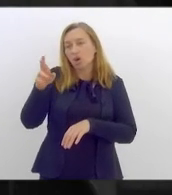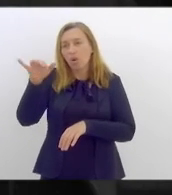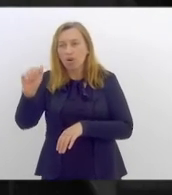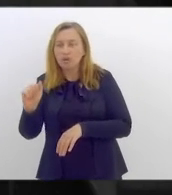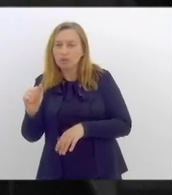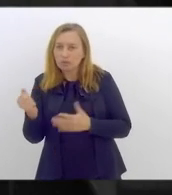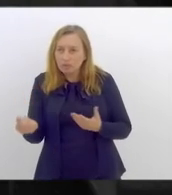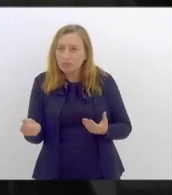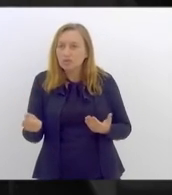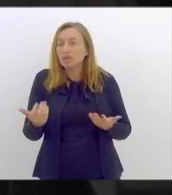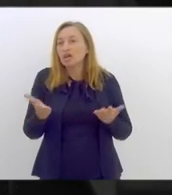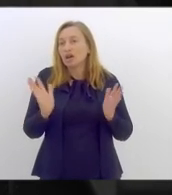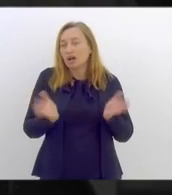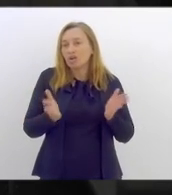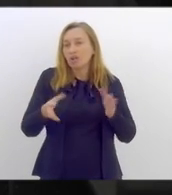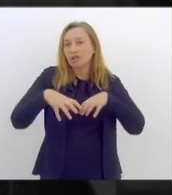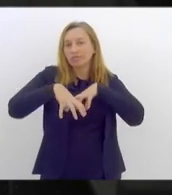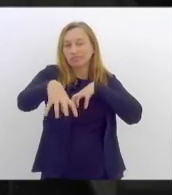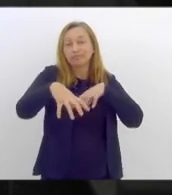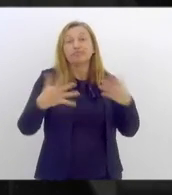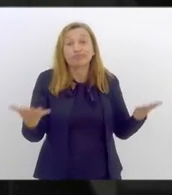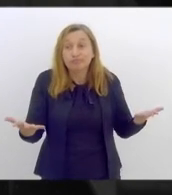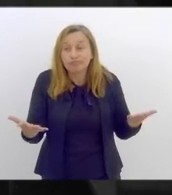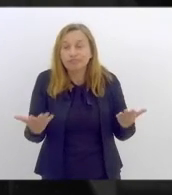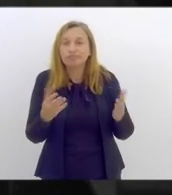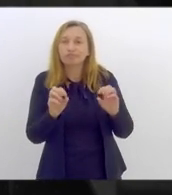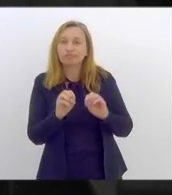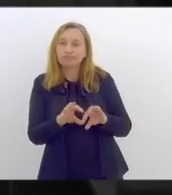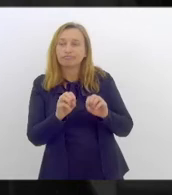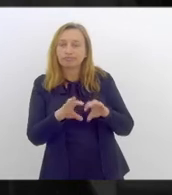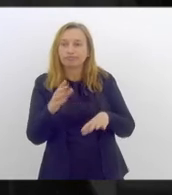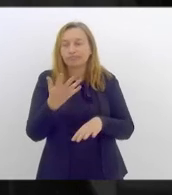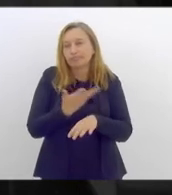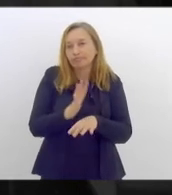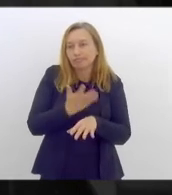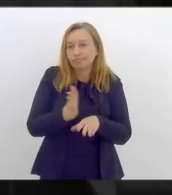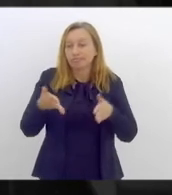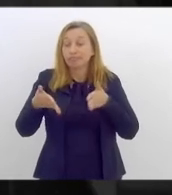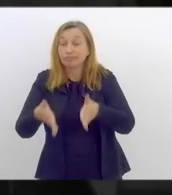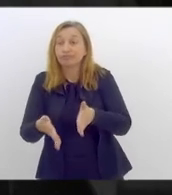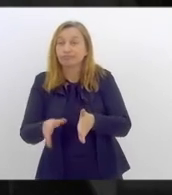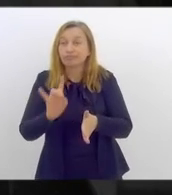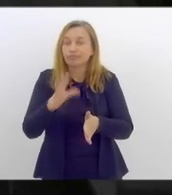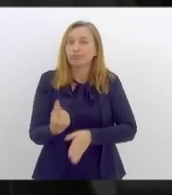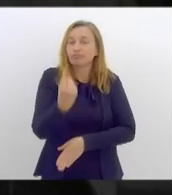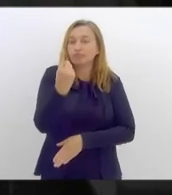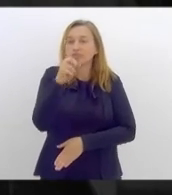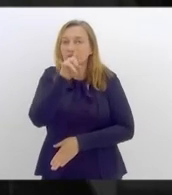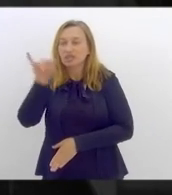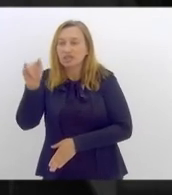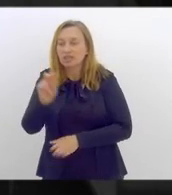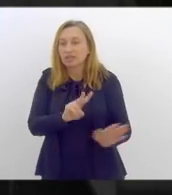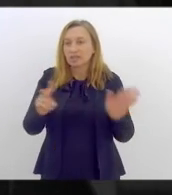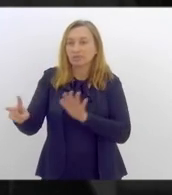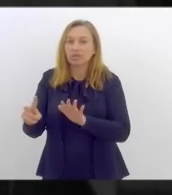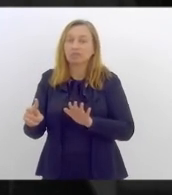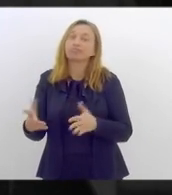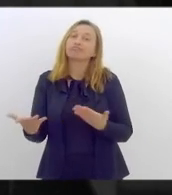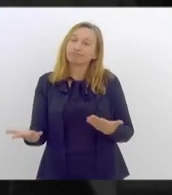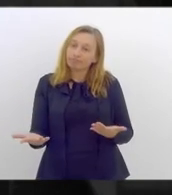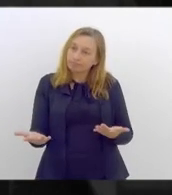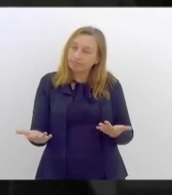voltaram agora voltar a ser virtuais e as aulas práticas dos Paulo estão concentradas em apenas um dia da semana e ainda